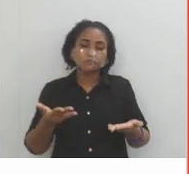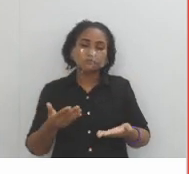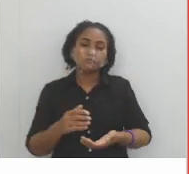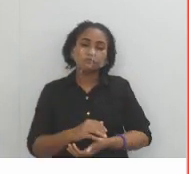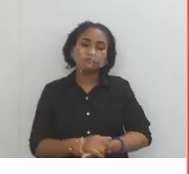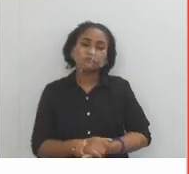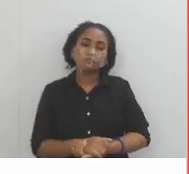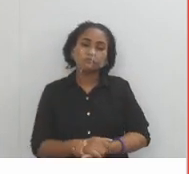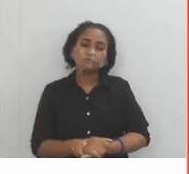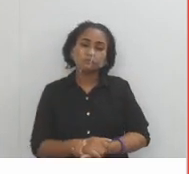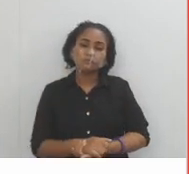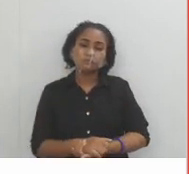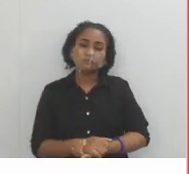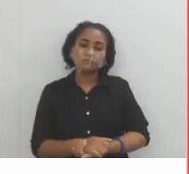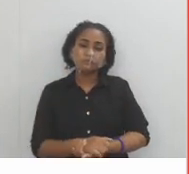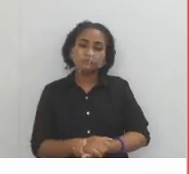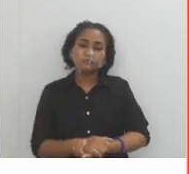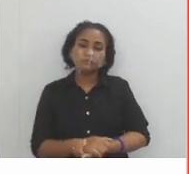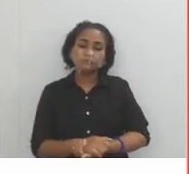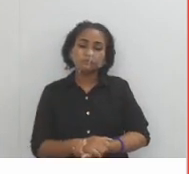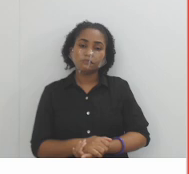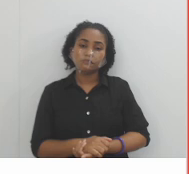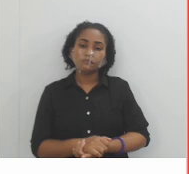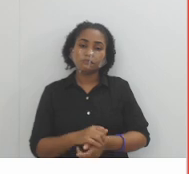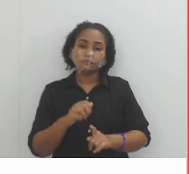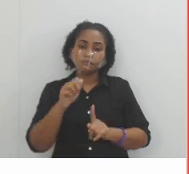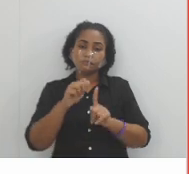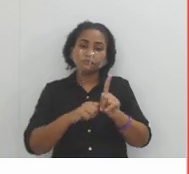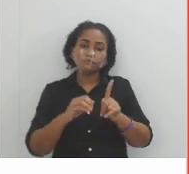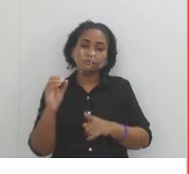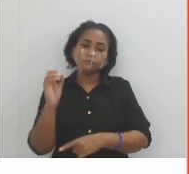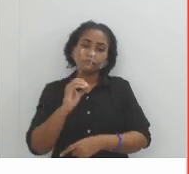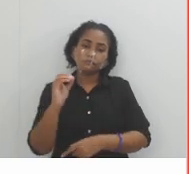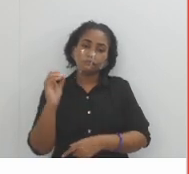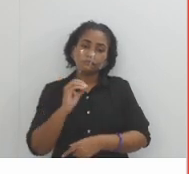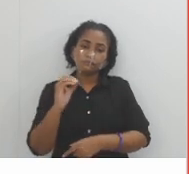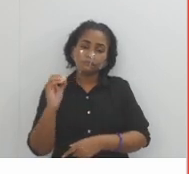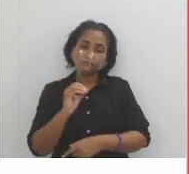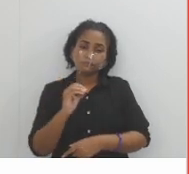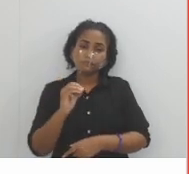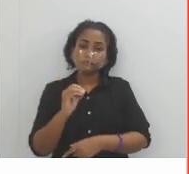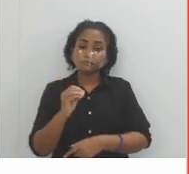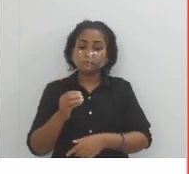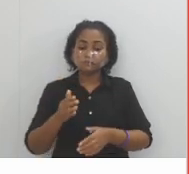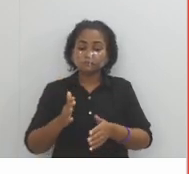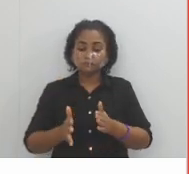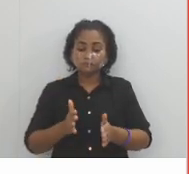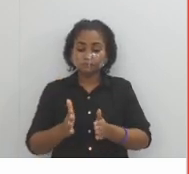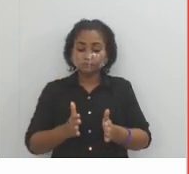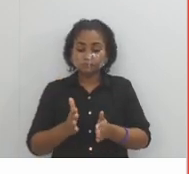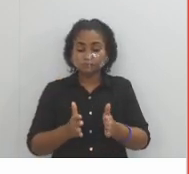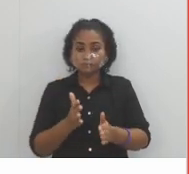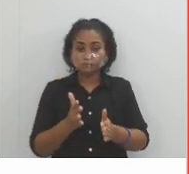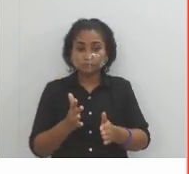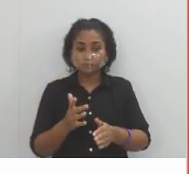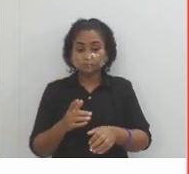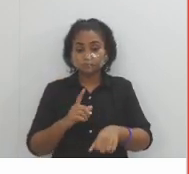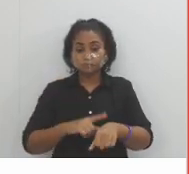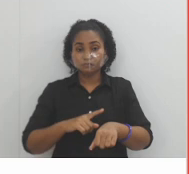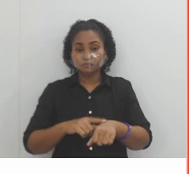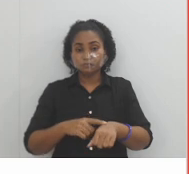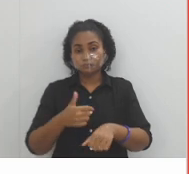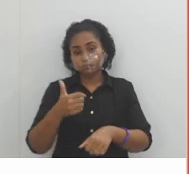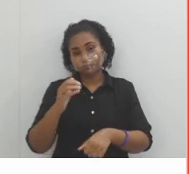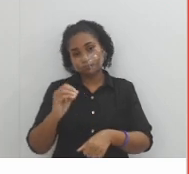Cheguei a Roma em outubro. Chegamos no trem das 10. Vejam